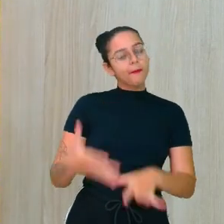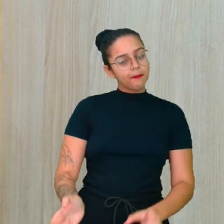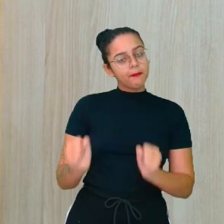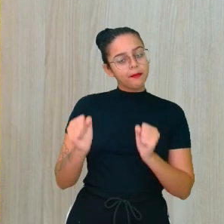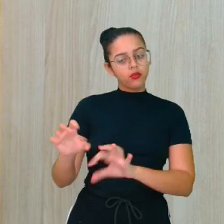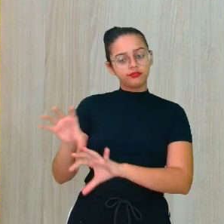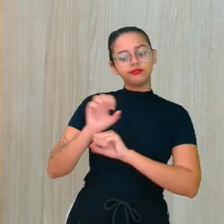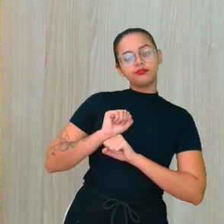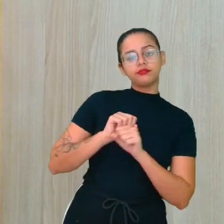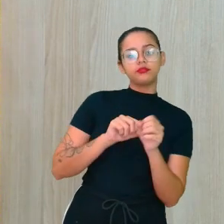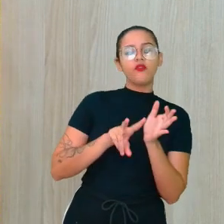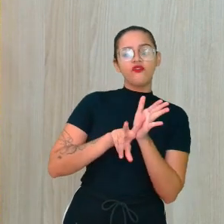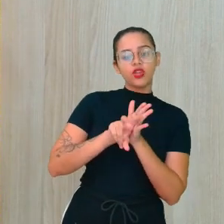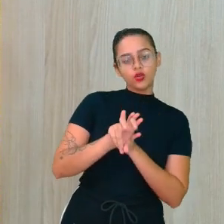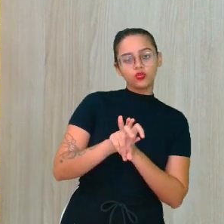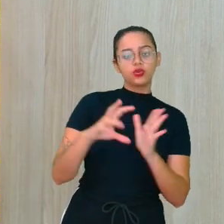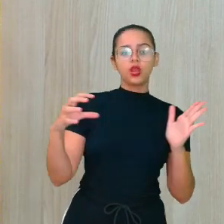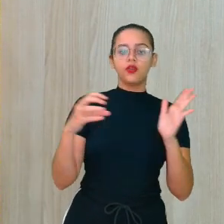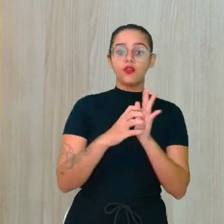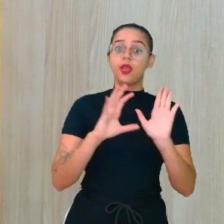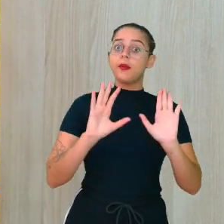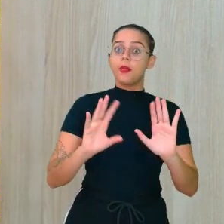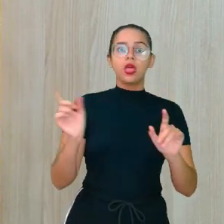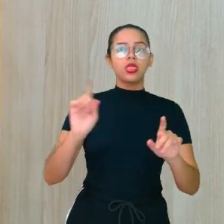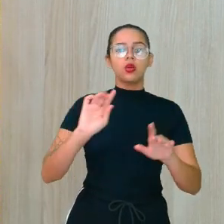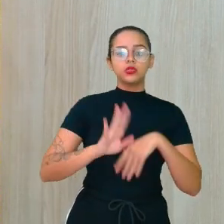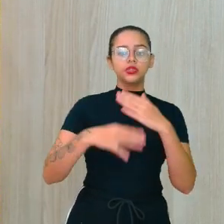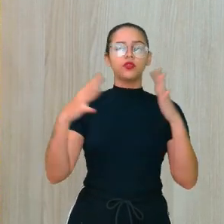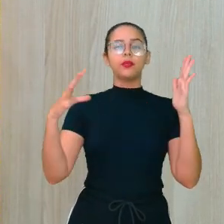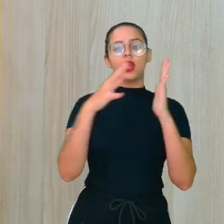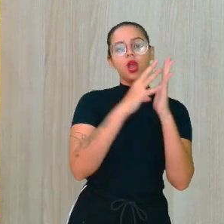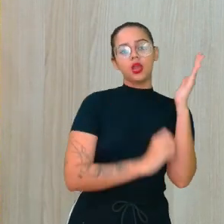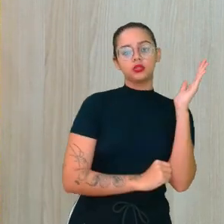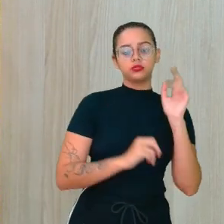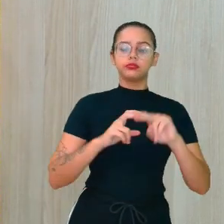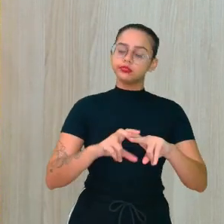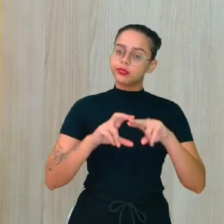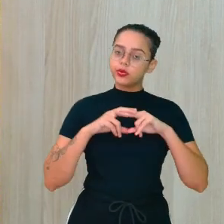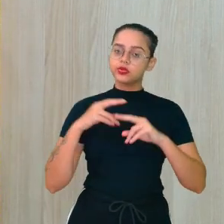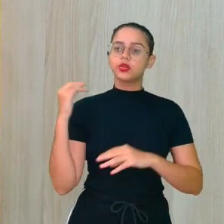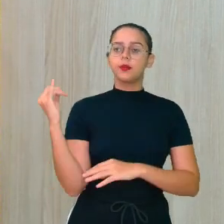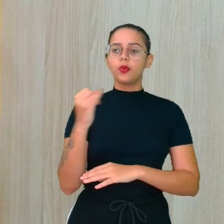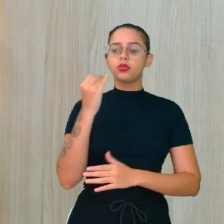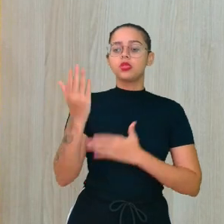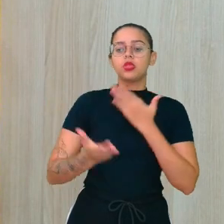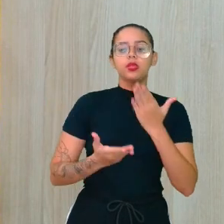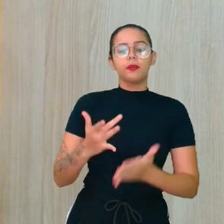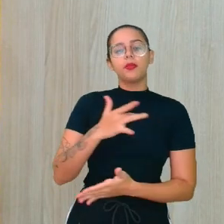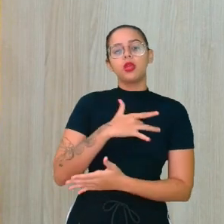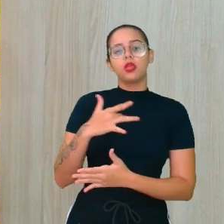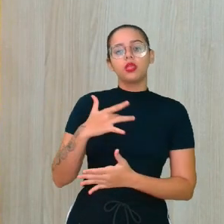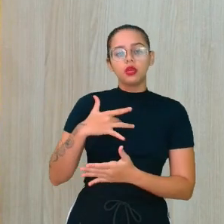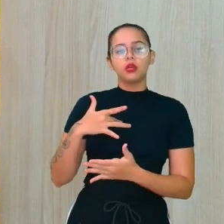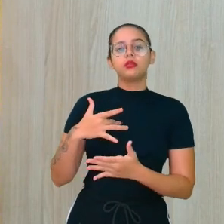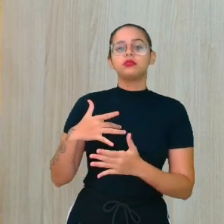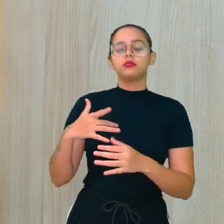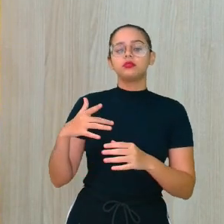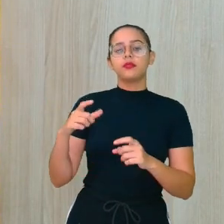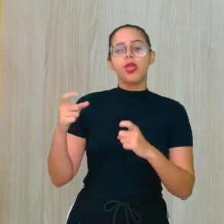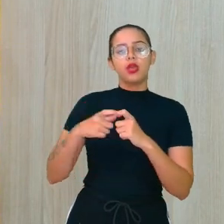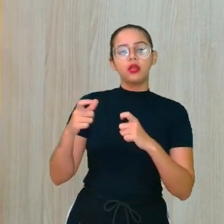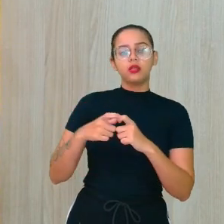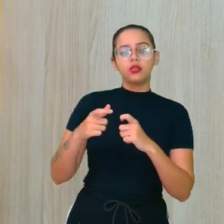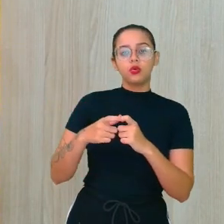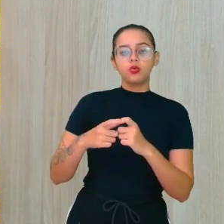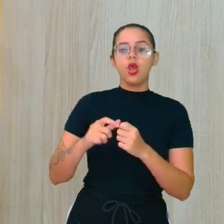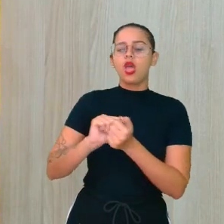do HIV, mas não desenvolver a doença da AIDS. Então, por isso a importância do tratamento médico adequado e precoce,